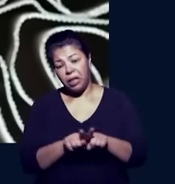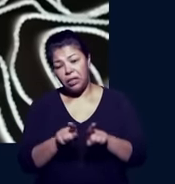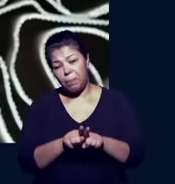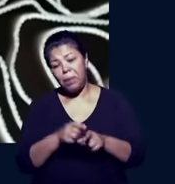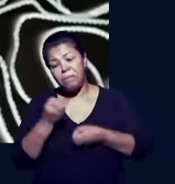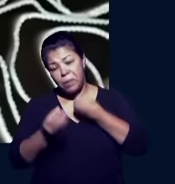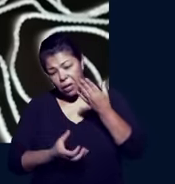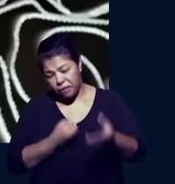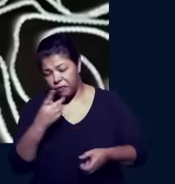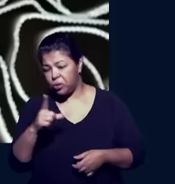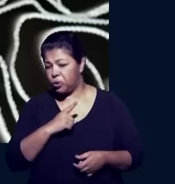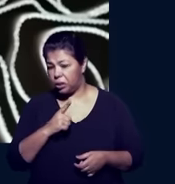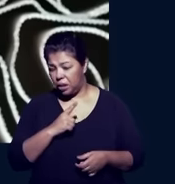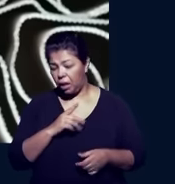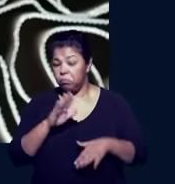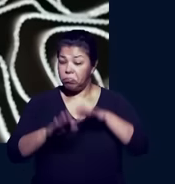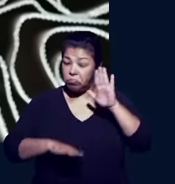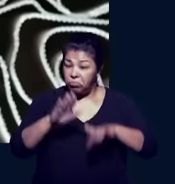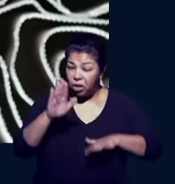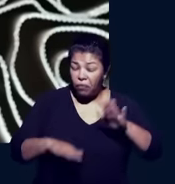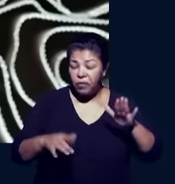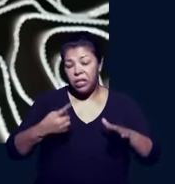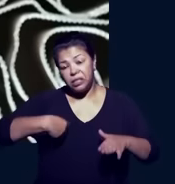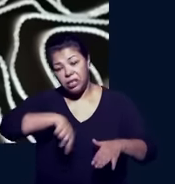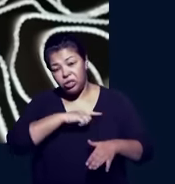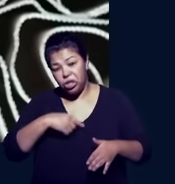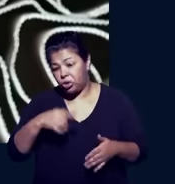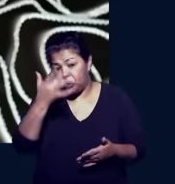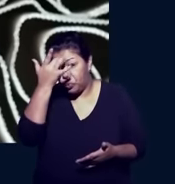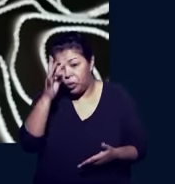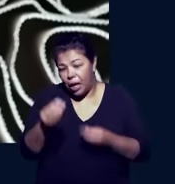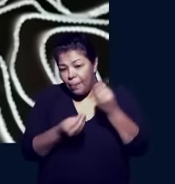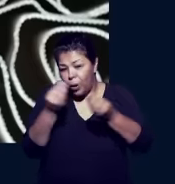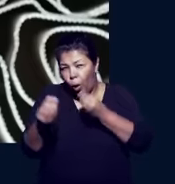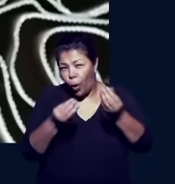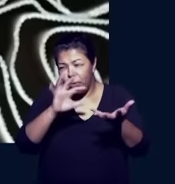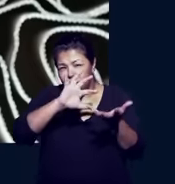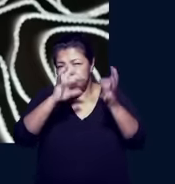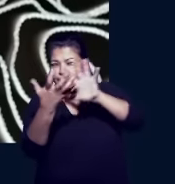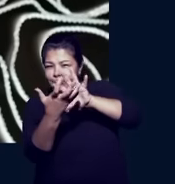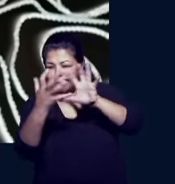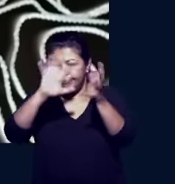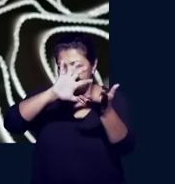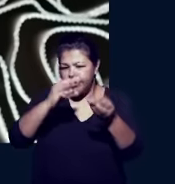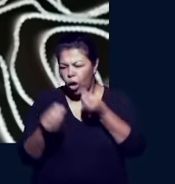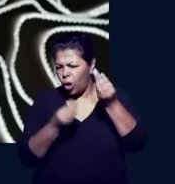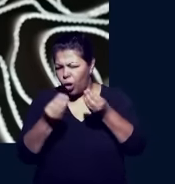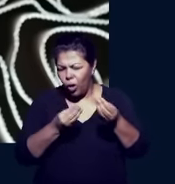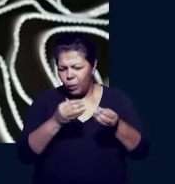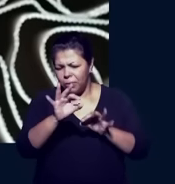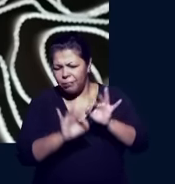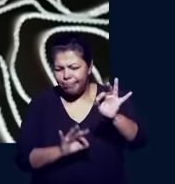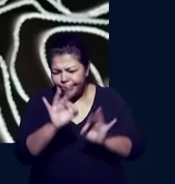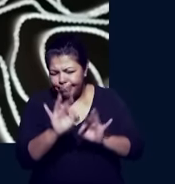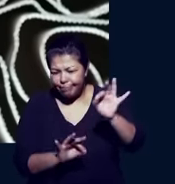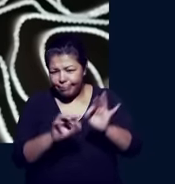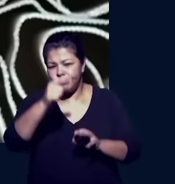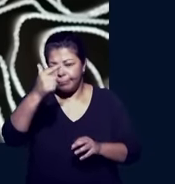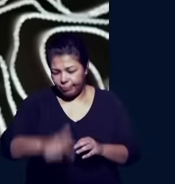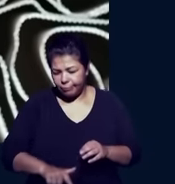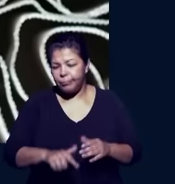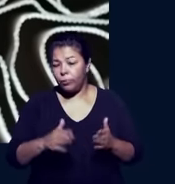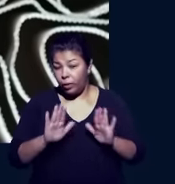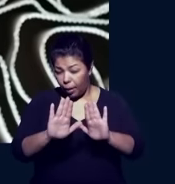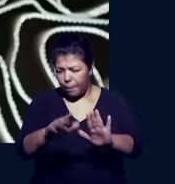onde a gente tá indo do ponto de vista de desafio climático seja a partir de como vão se reorganizar a cadeas produtivas globais